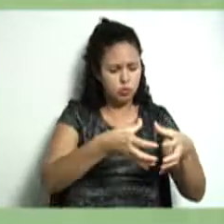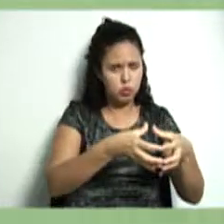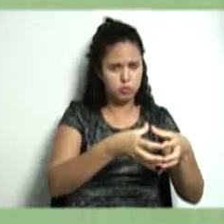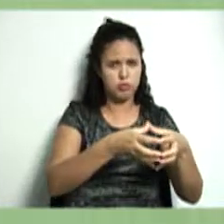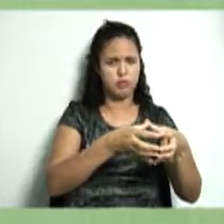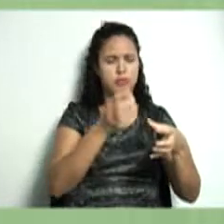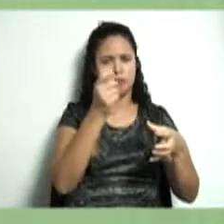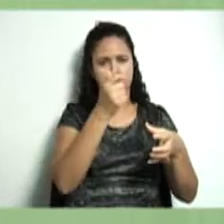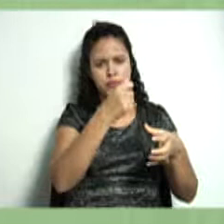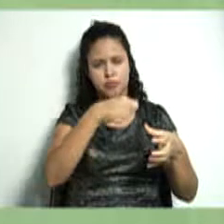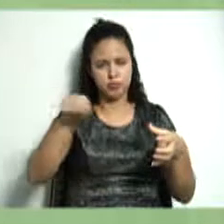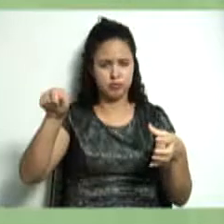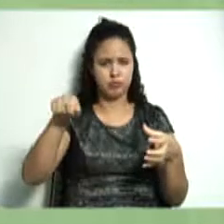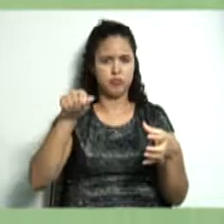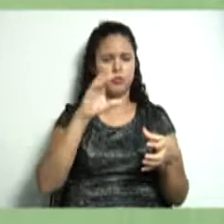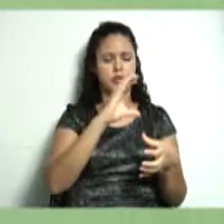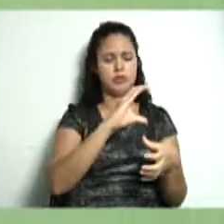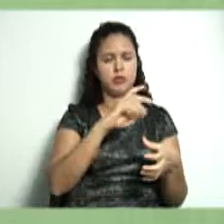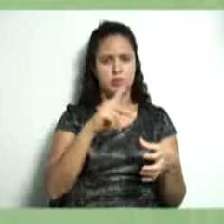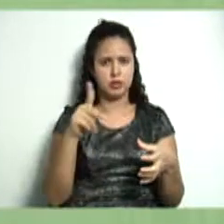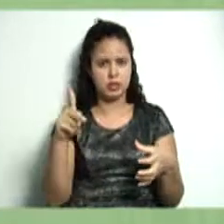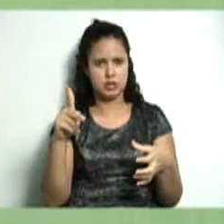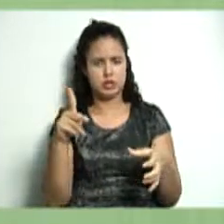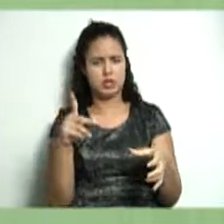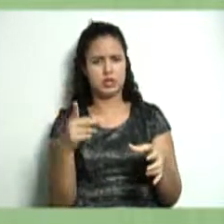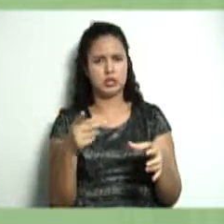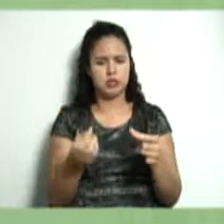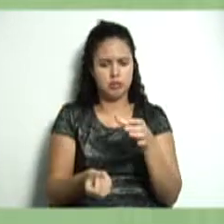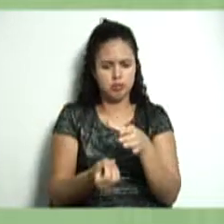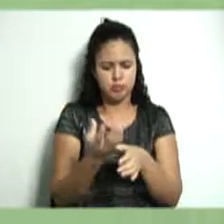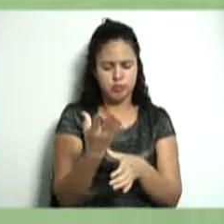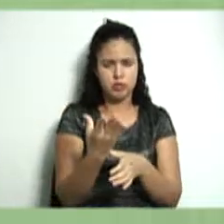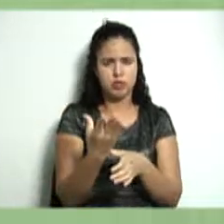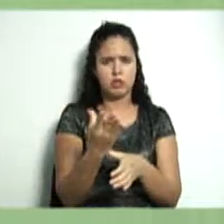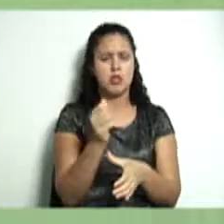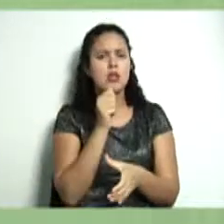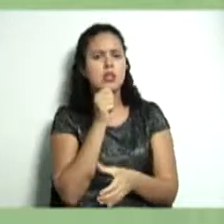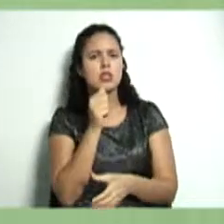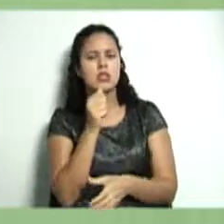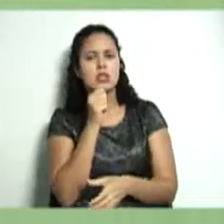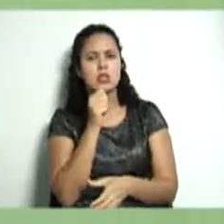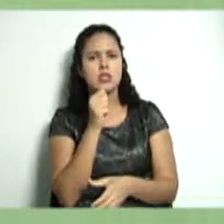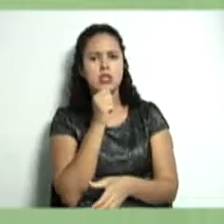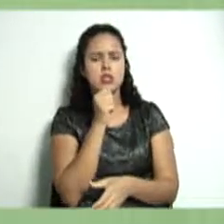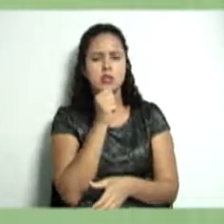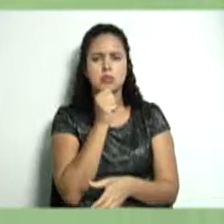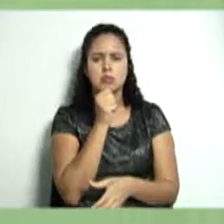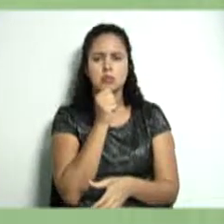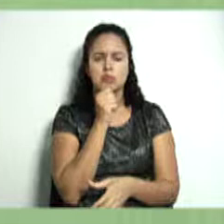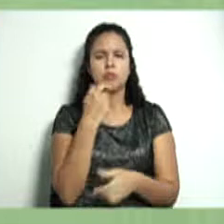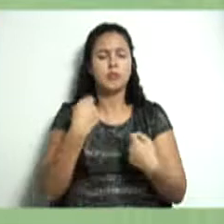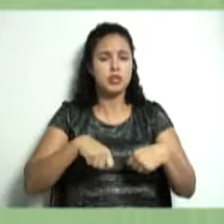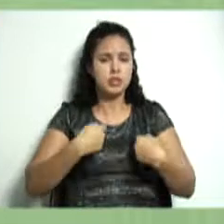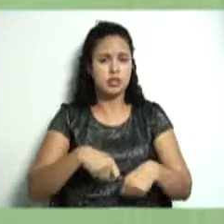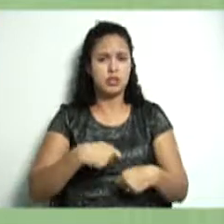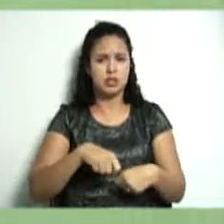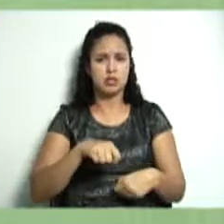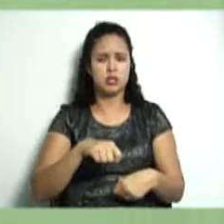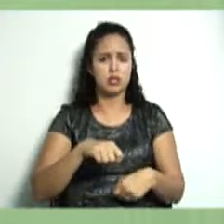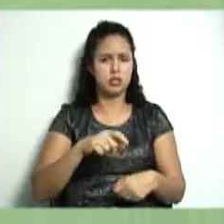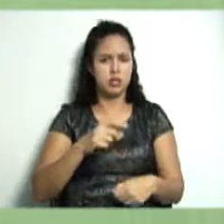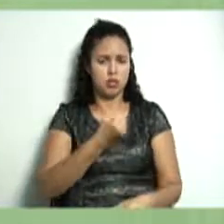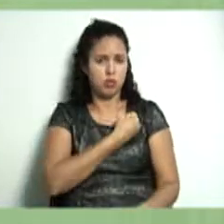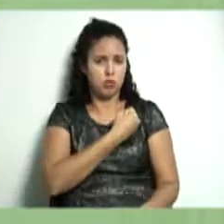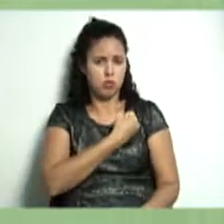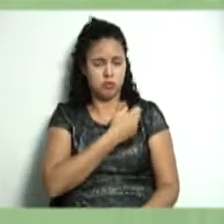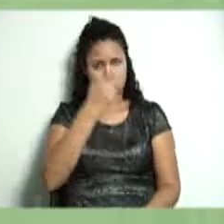poderá ser constituída sem determinado número de sócios e